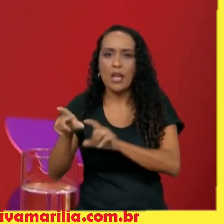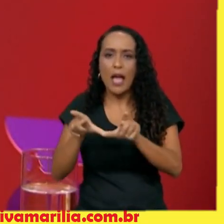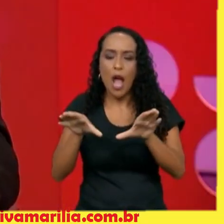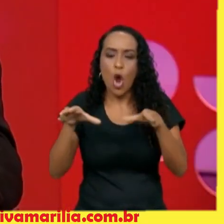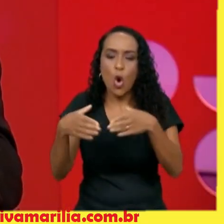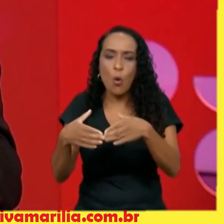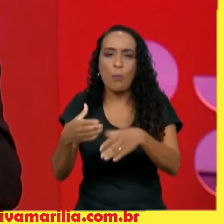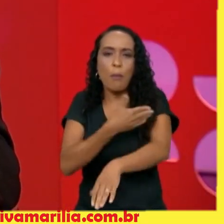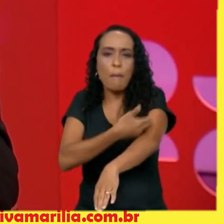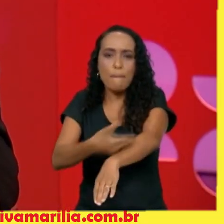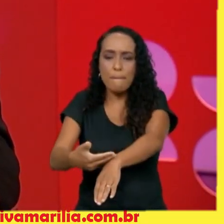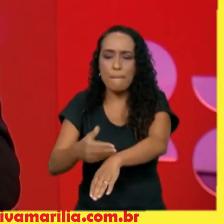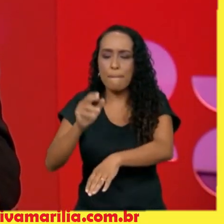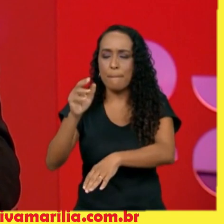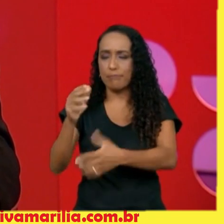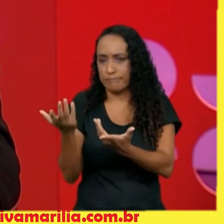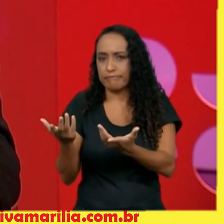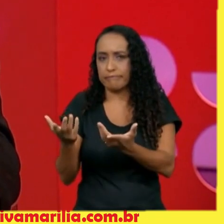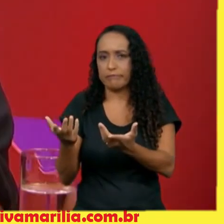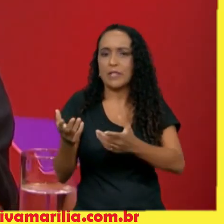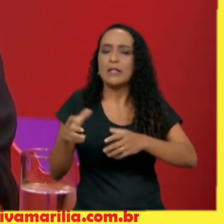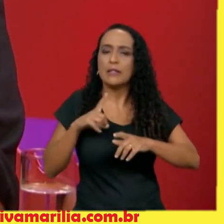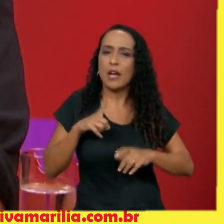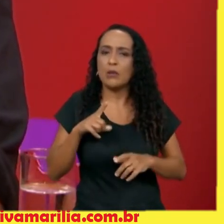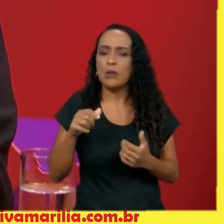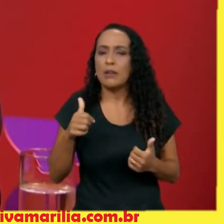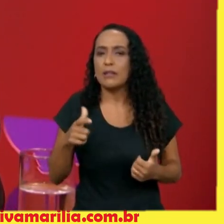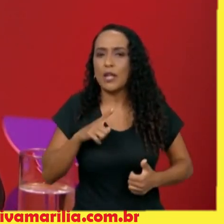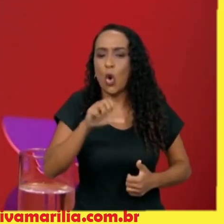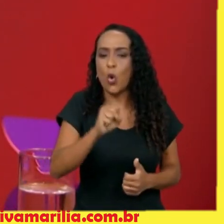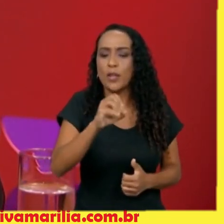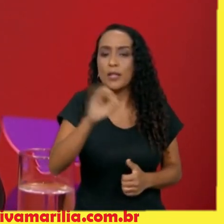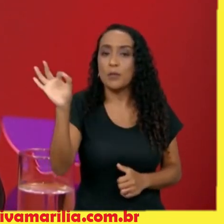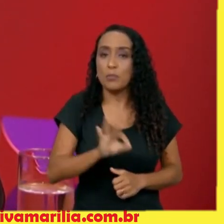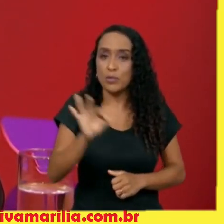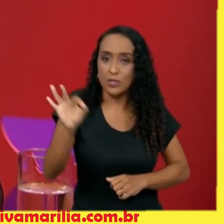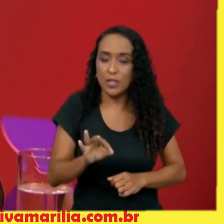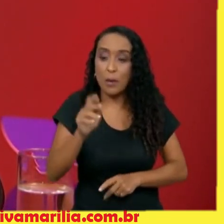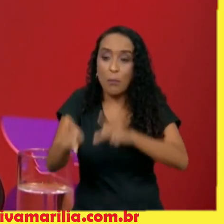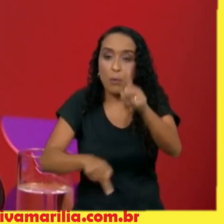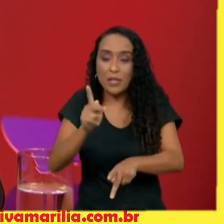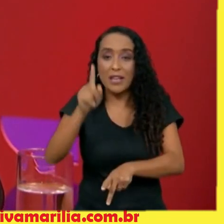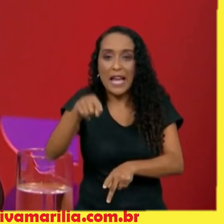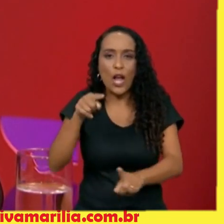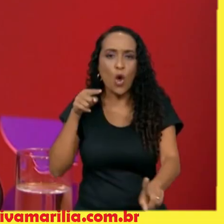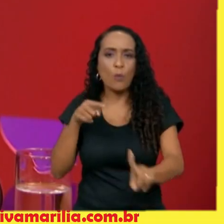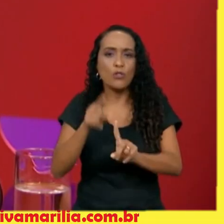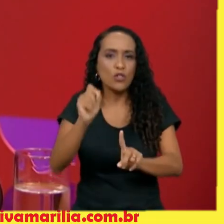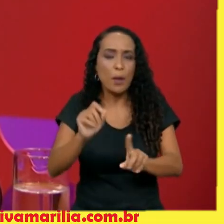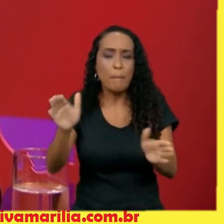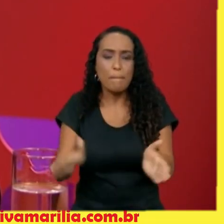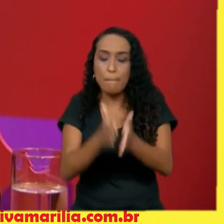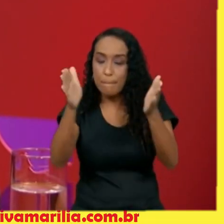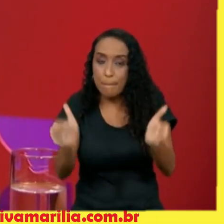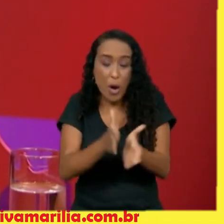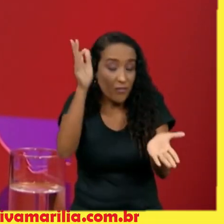que isso jamais aconteça, né? Então você tem 80% da nossa população que é objetivamente pobre. O